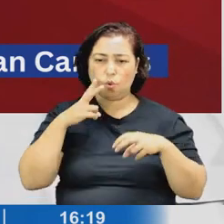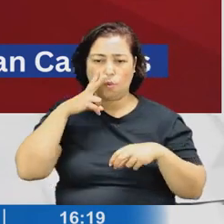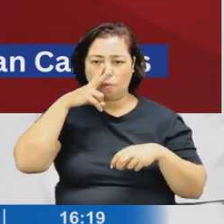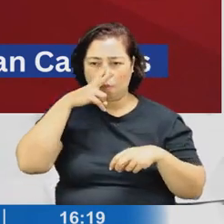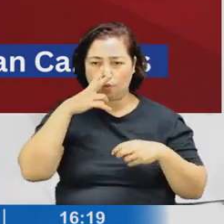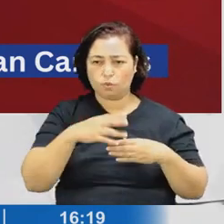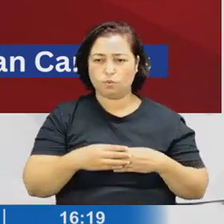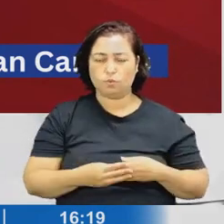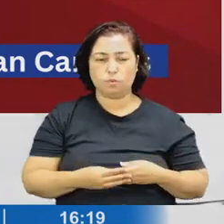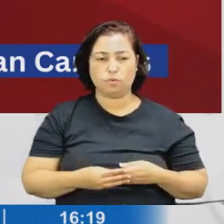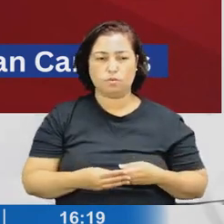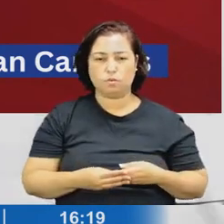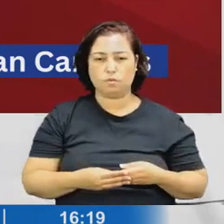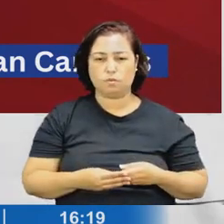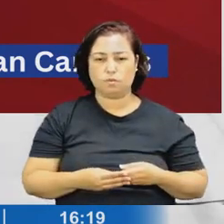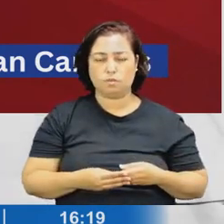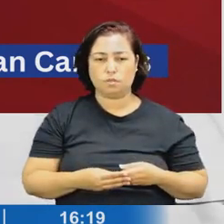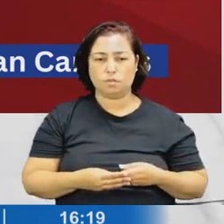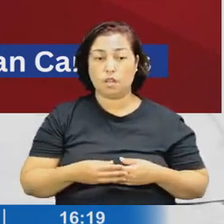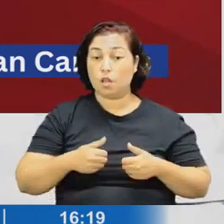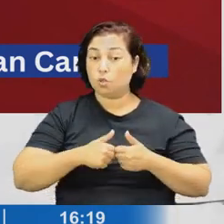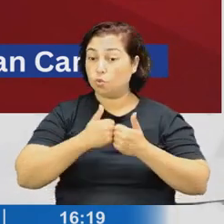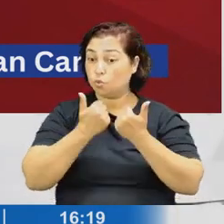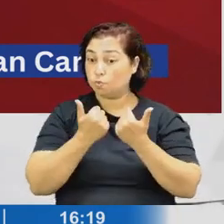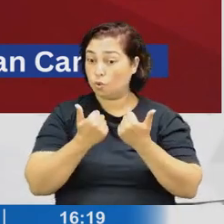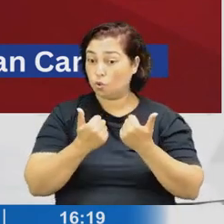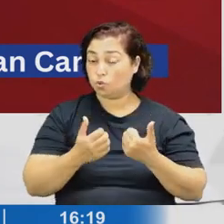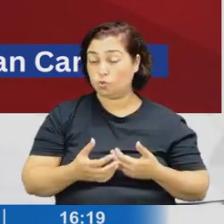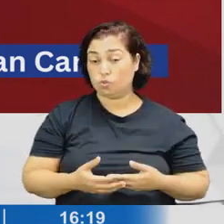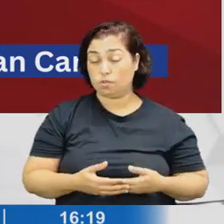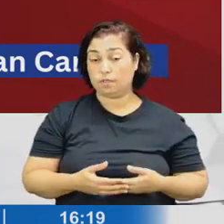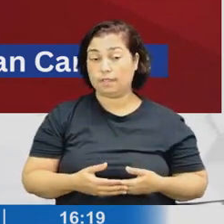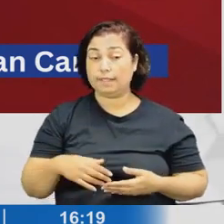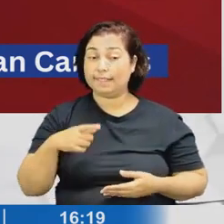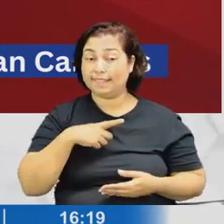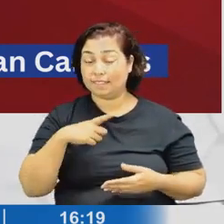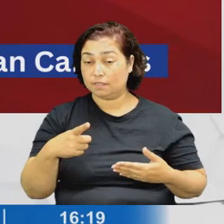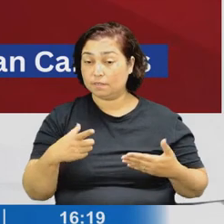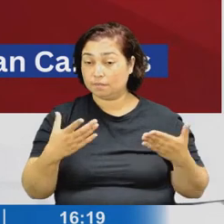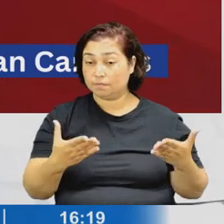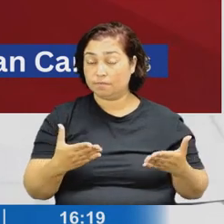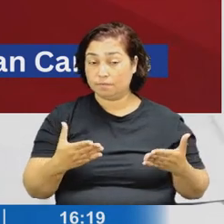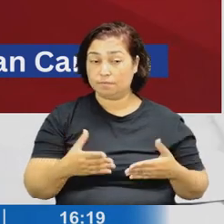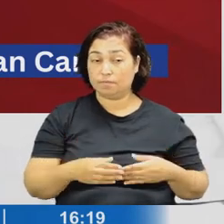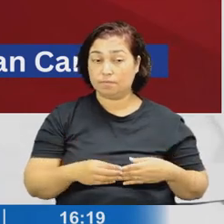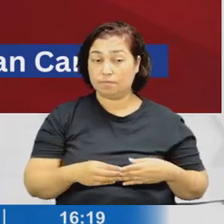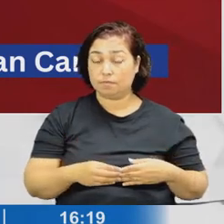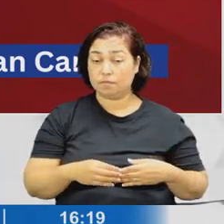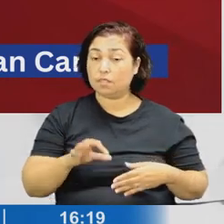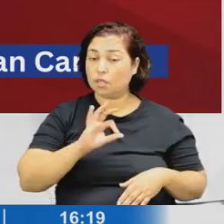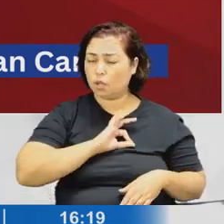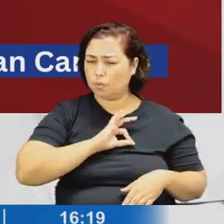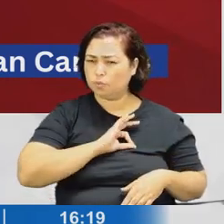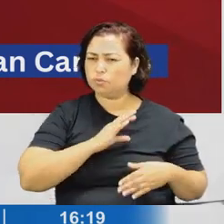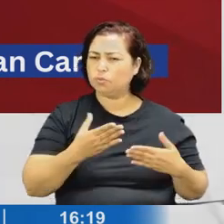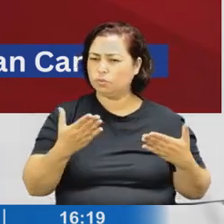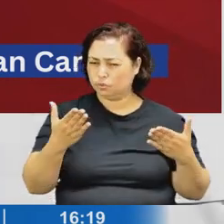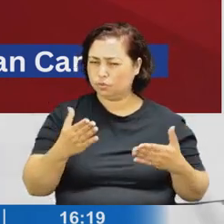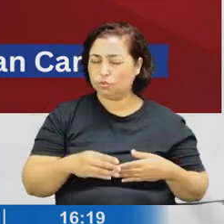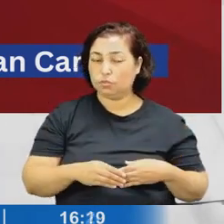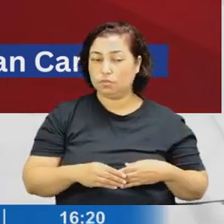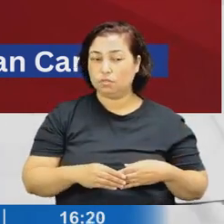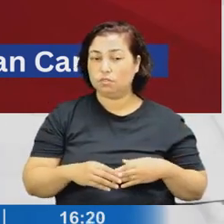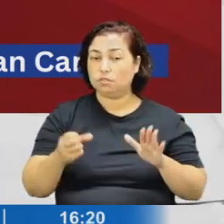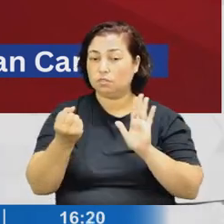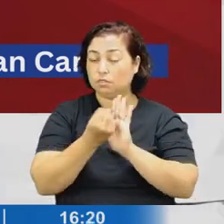vai para a questão do Esporte tenha uma tem a cara mesmo de policial né então já tem ali tem